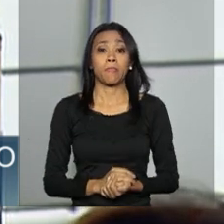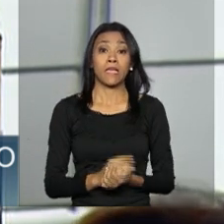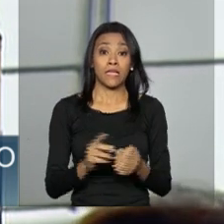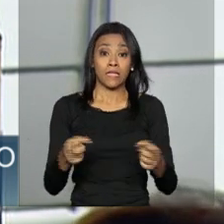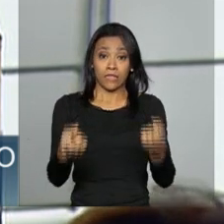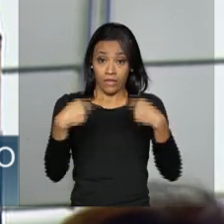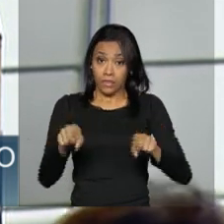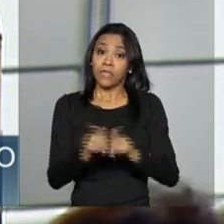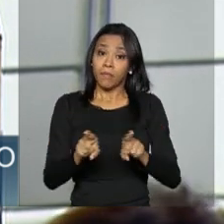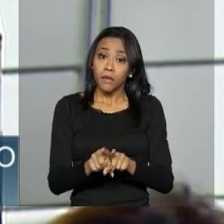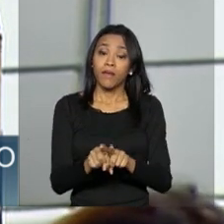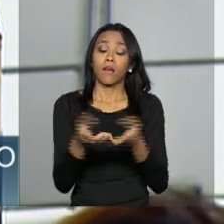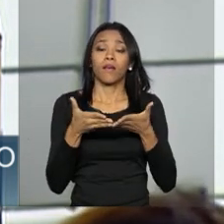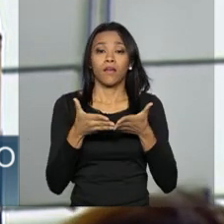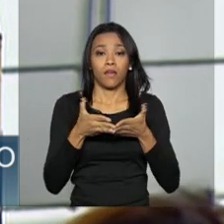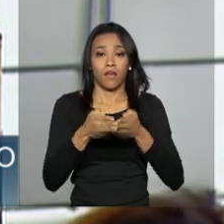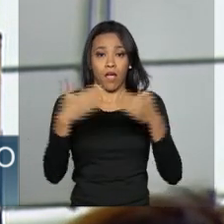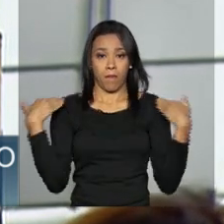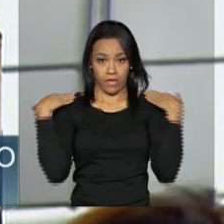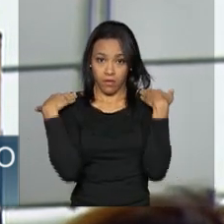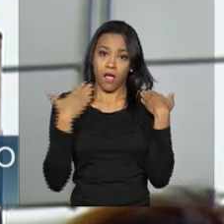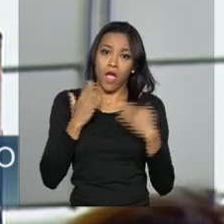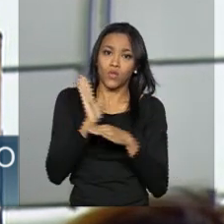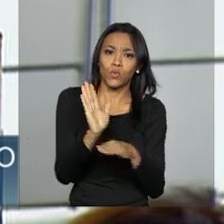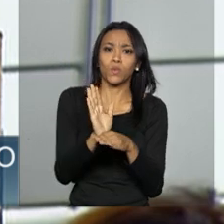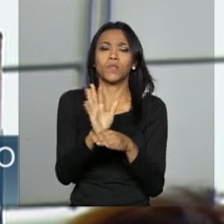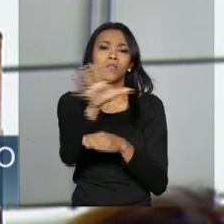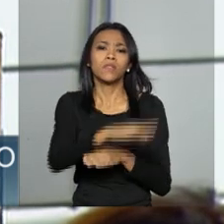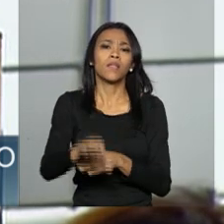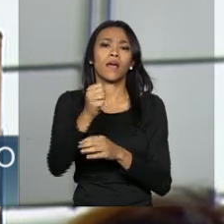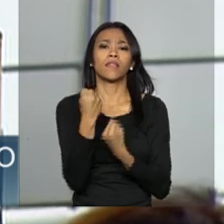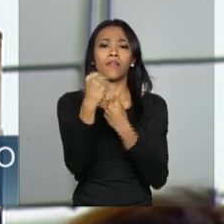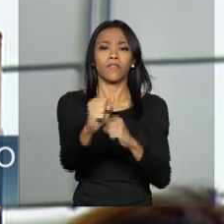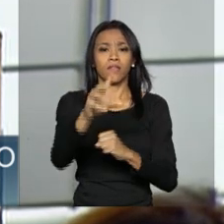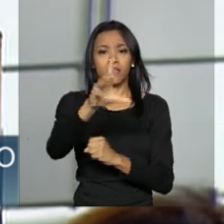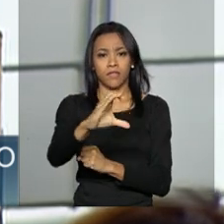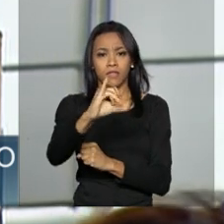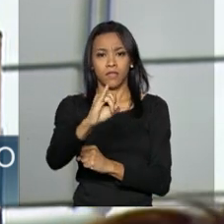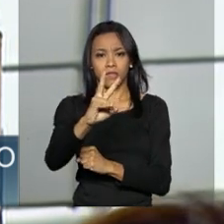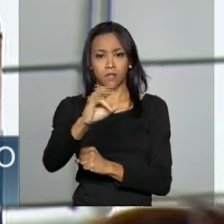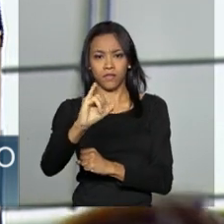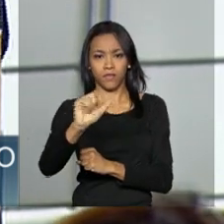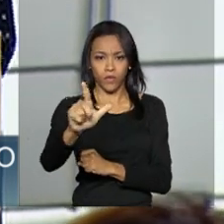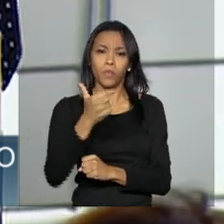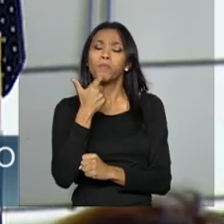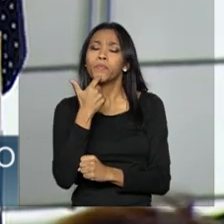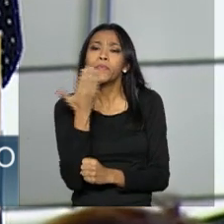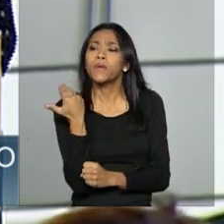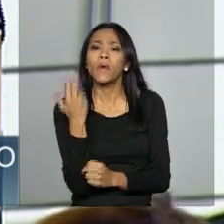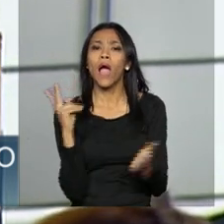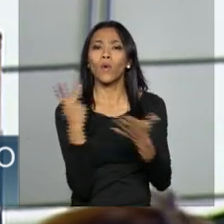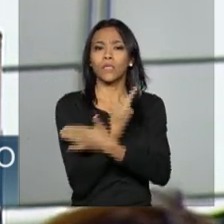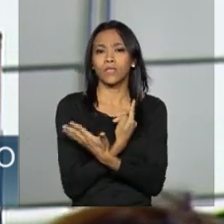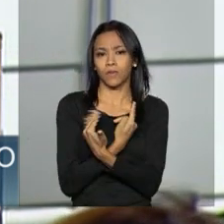Colabora com eficiência em atividades de defesa civil, do que é exemplo a sua recente